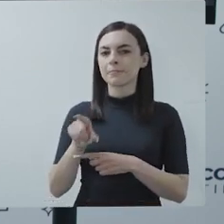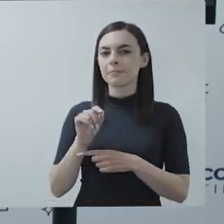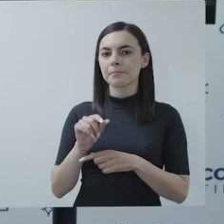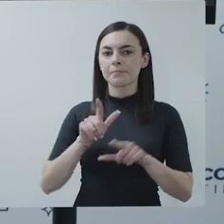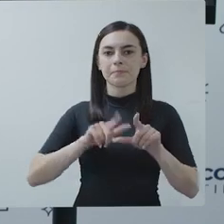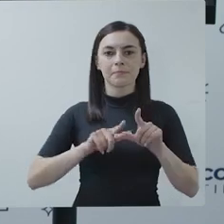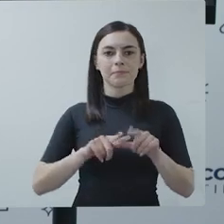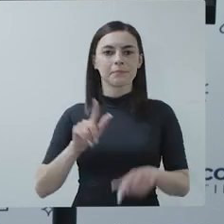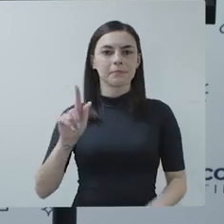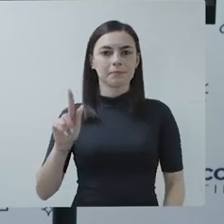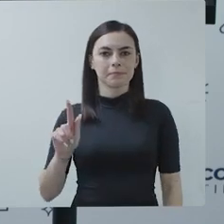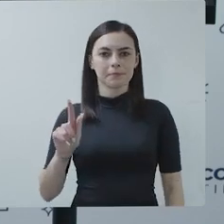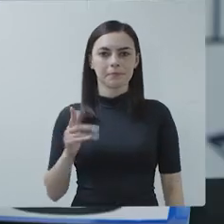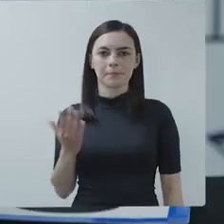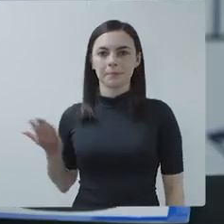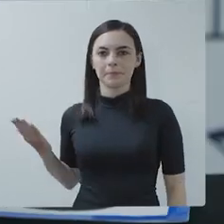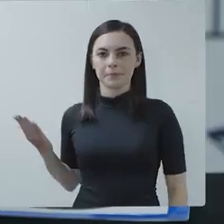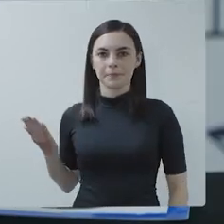G.